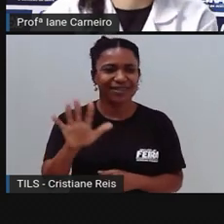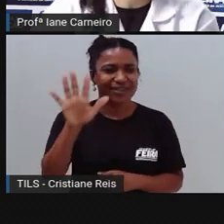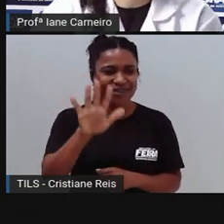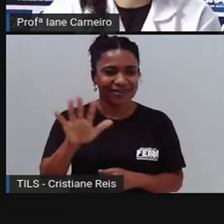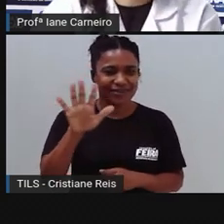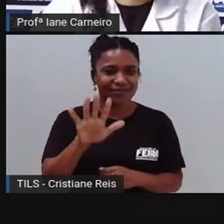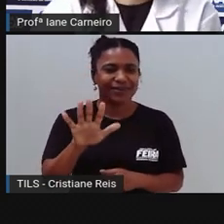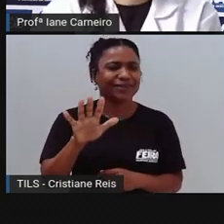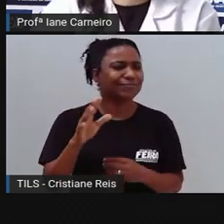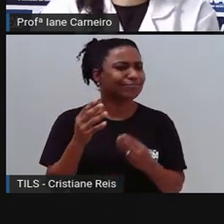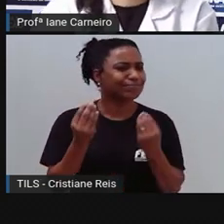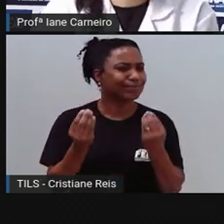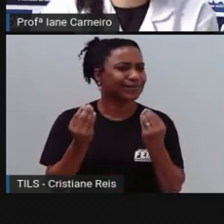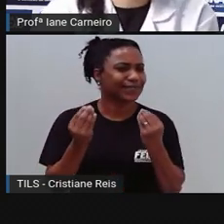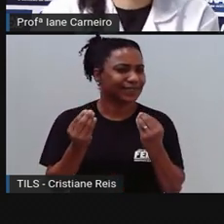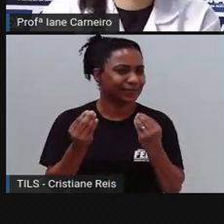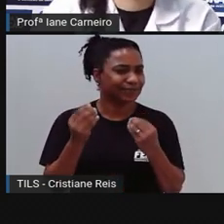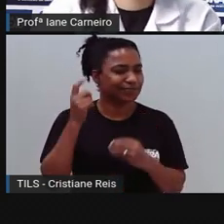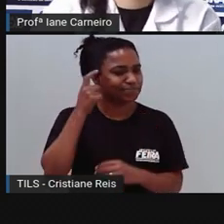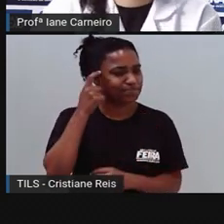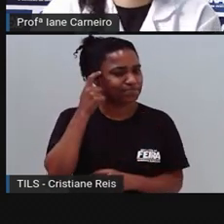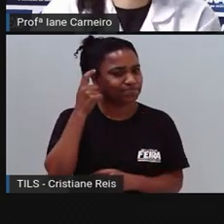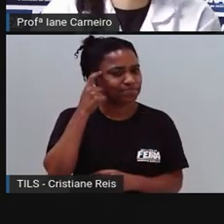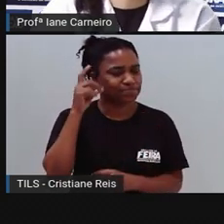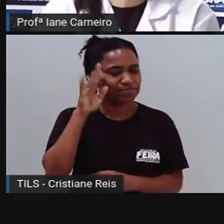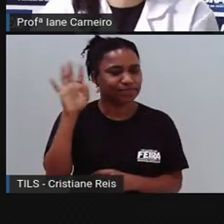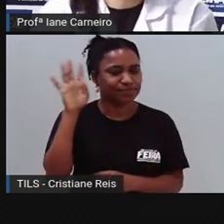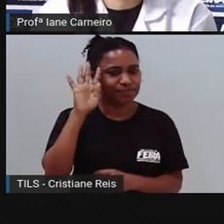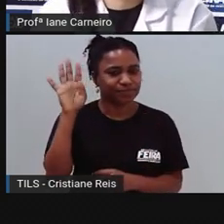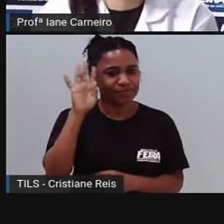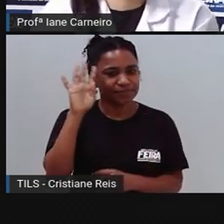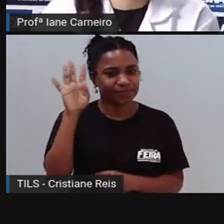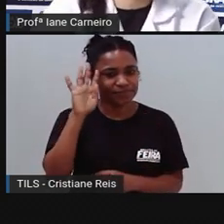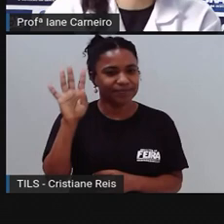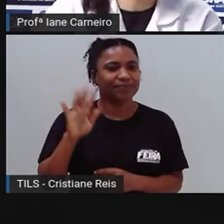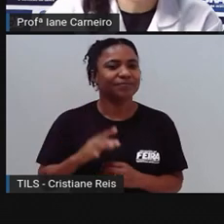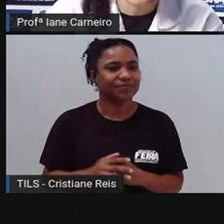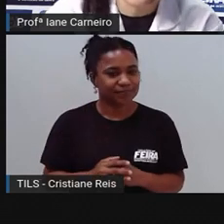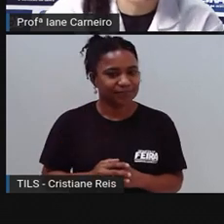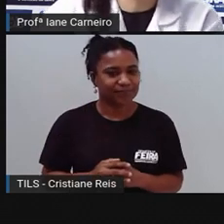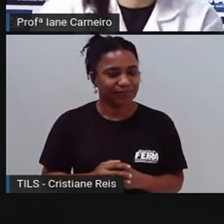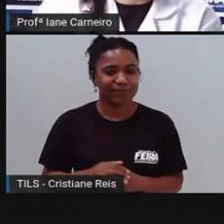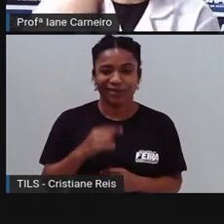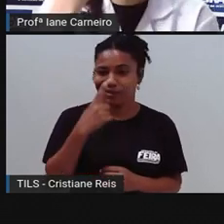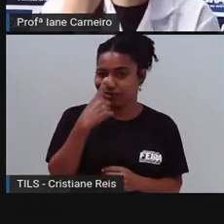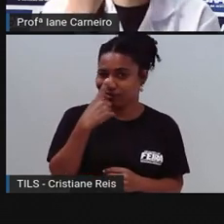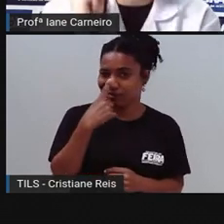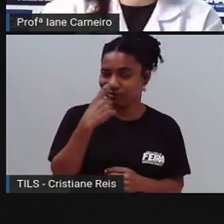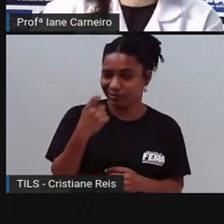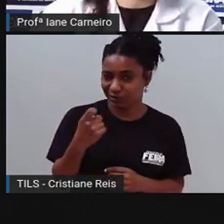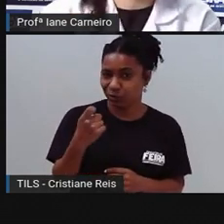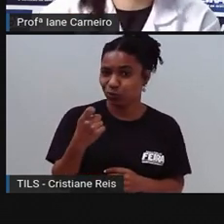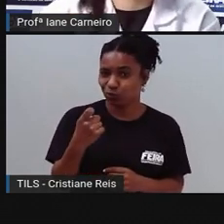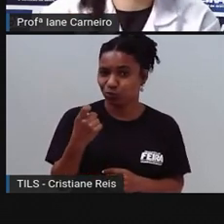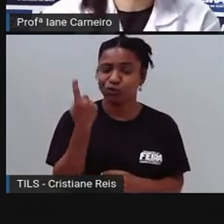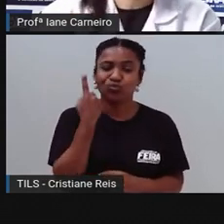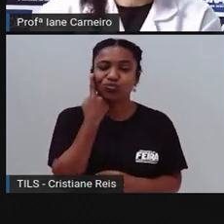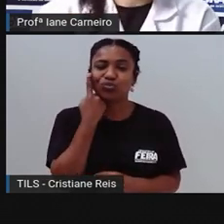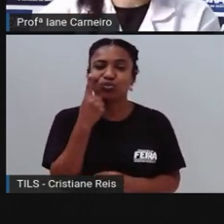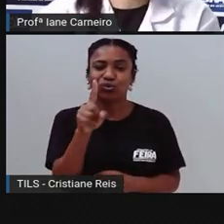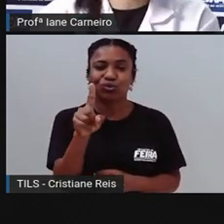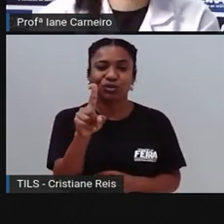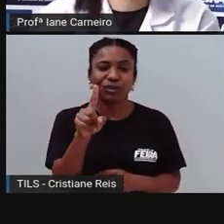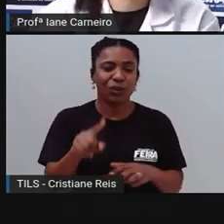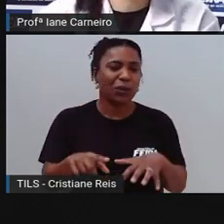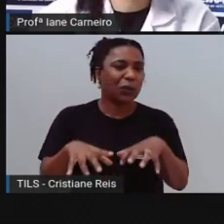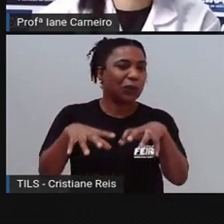trouxe, né? Para a gente pensar no quanto de lixo que nós produzimos em um dia só, né?